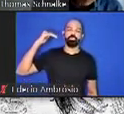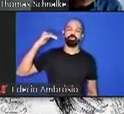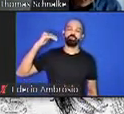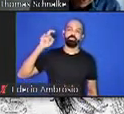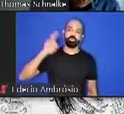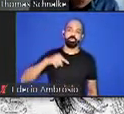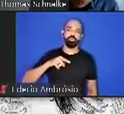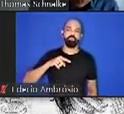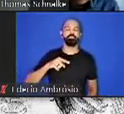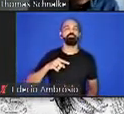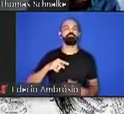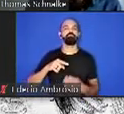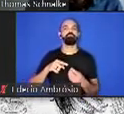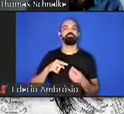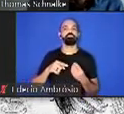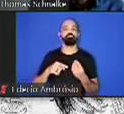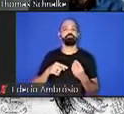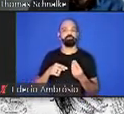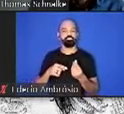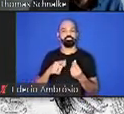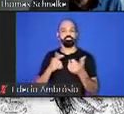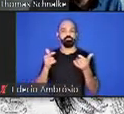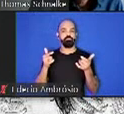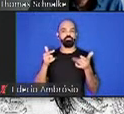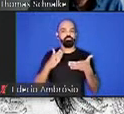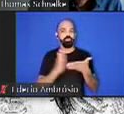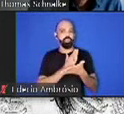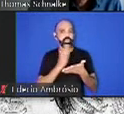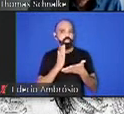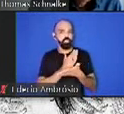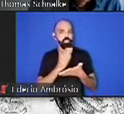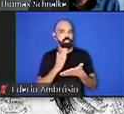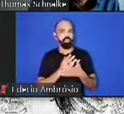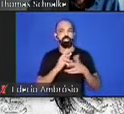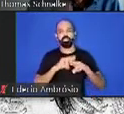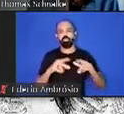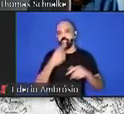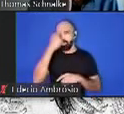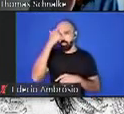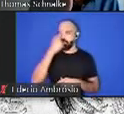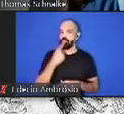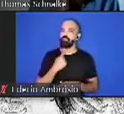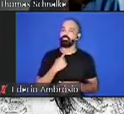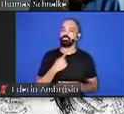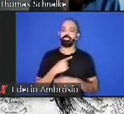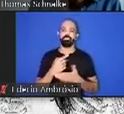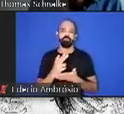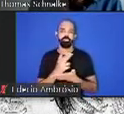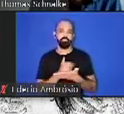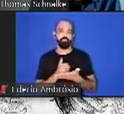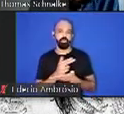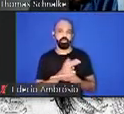que nos deixaram suas ilustrações anatômicas fabulosas, como todos sabemos, é Leonardo da